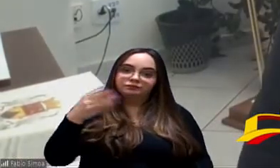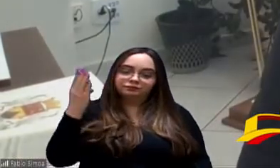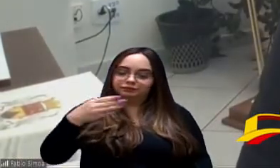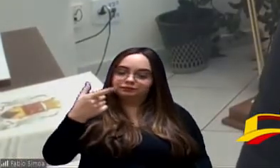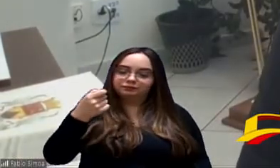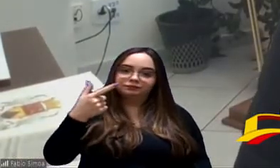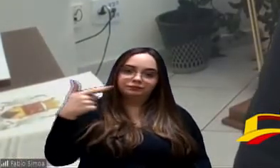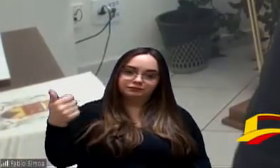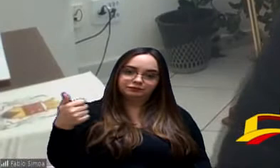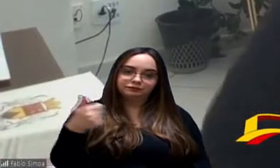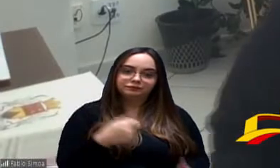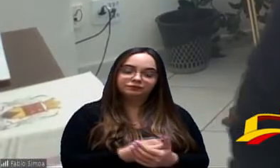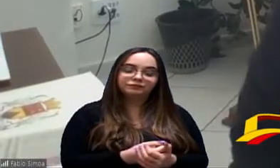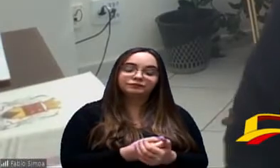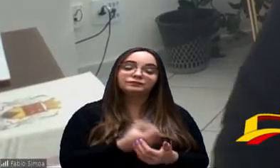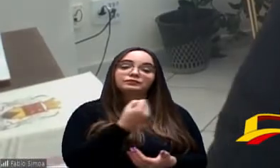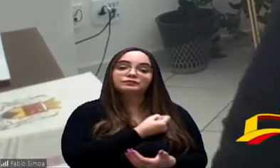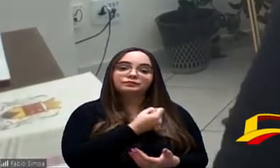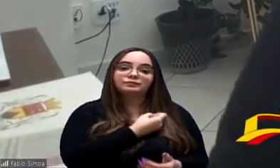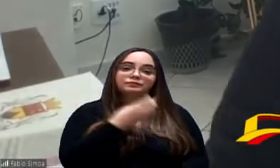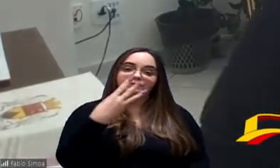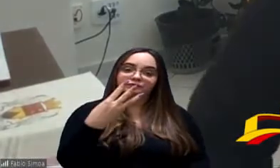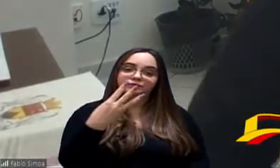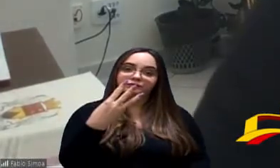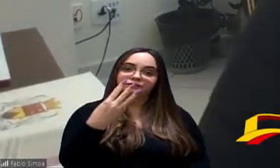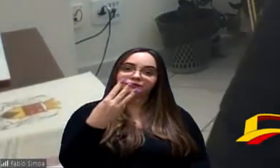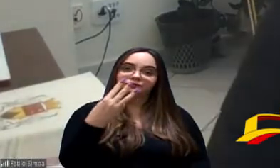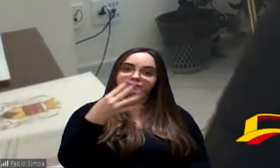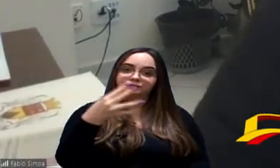34/2021. Protocolo número